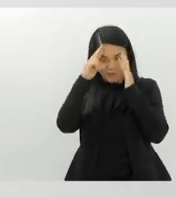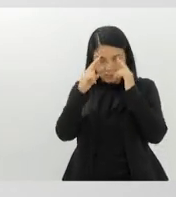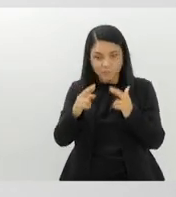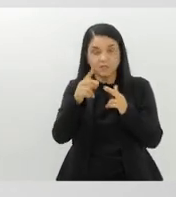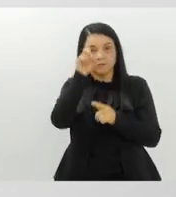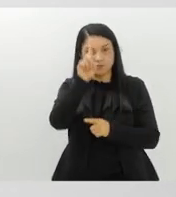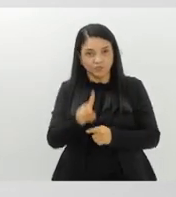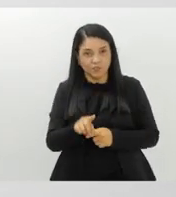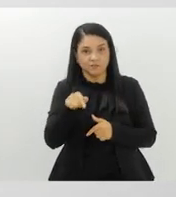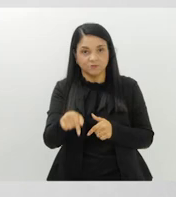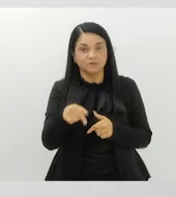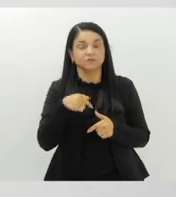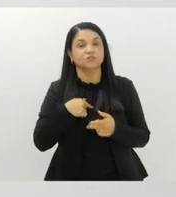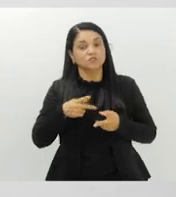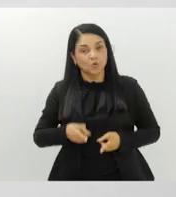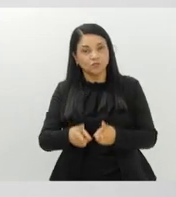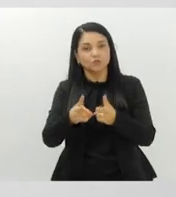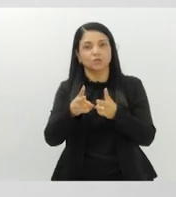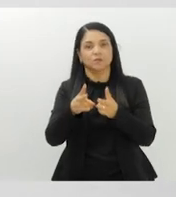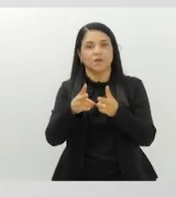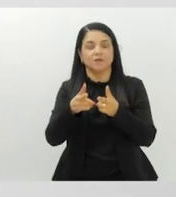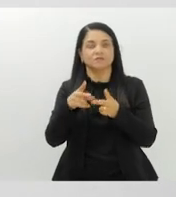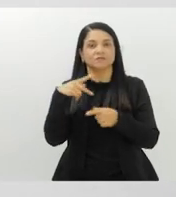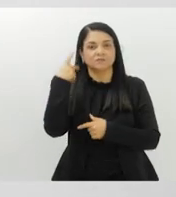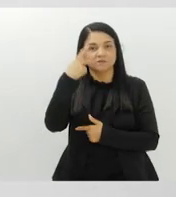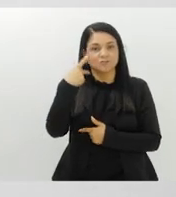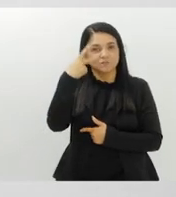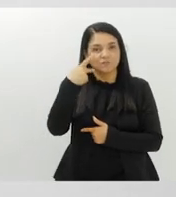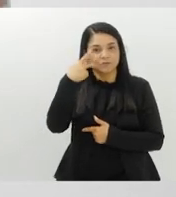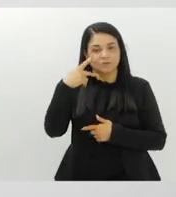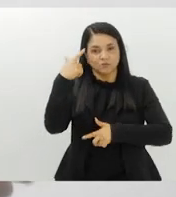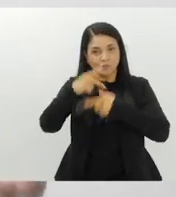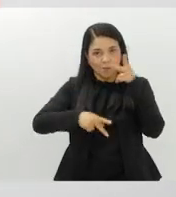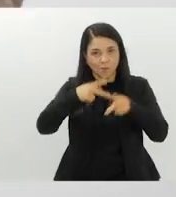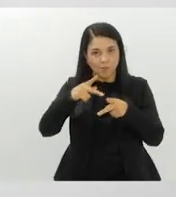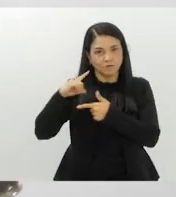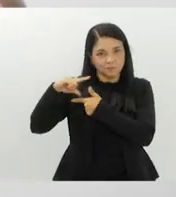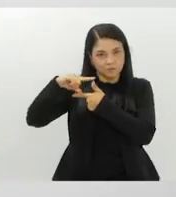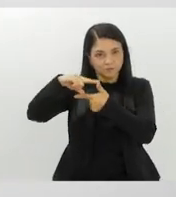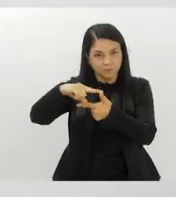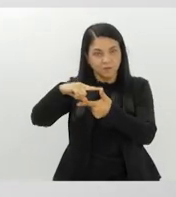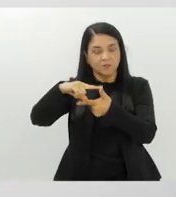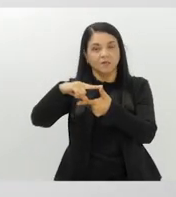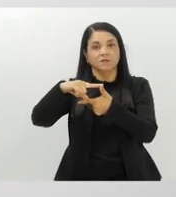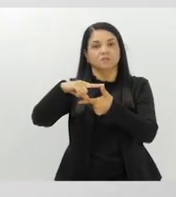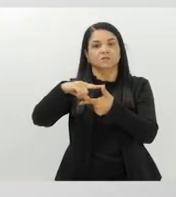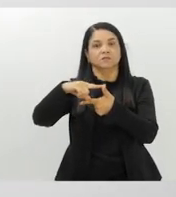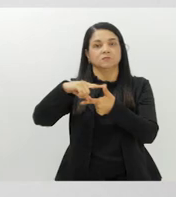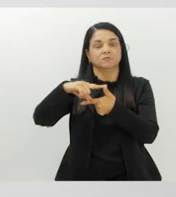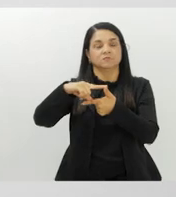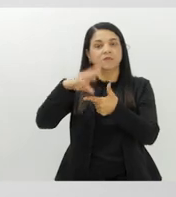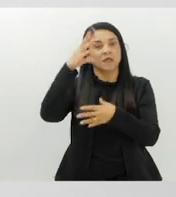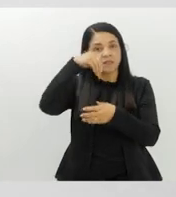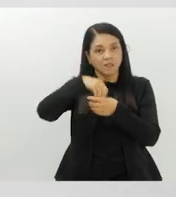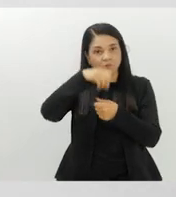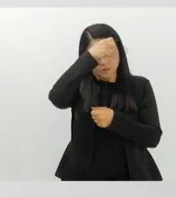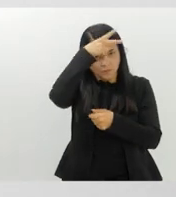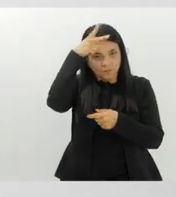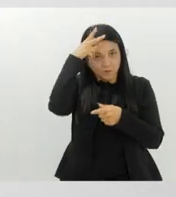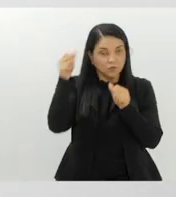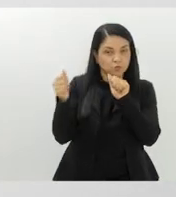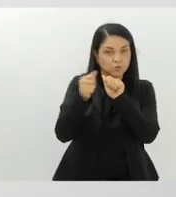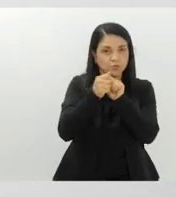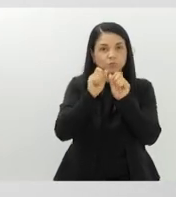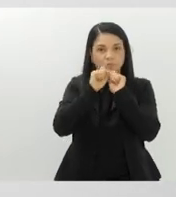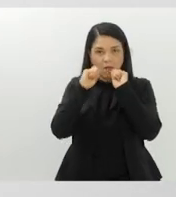e de continuidade das políticas para povos tradicionais, a partir da prefeitura e junto com a